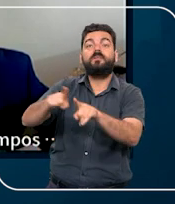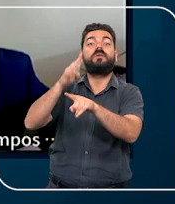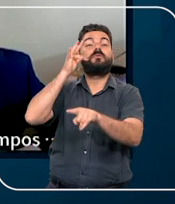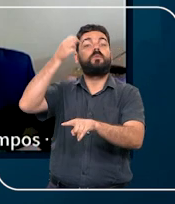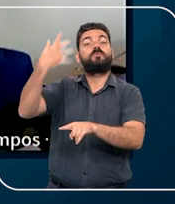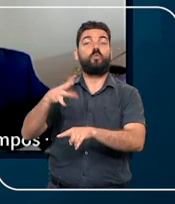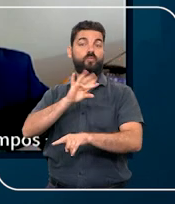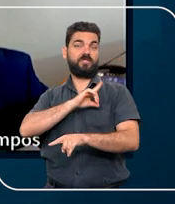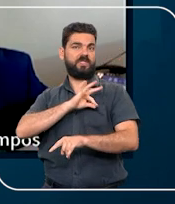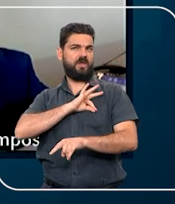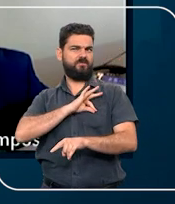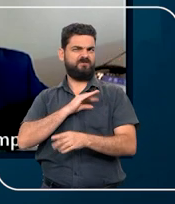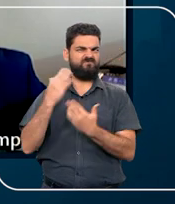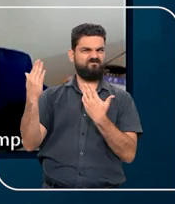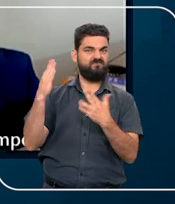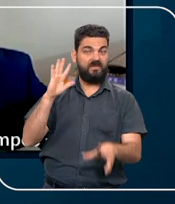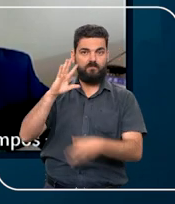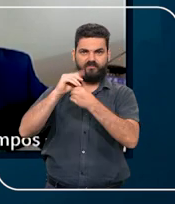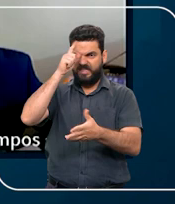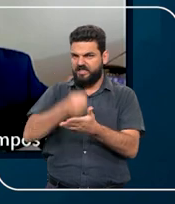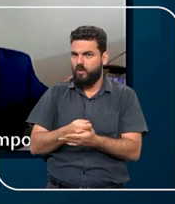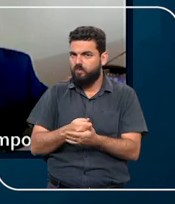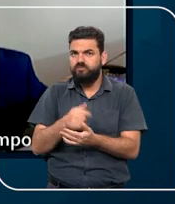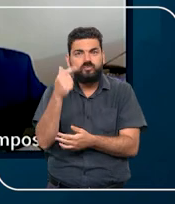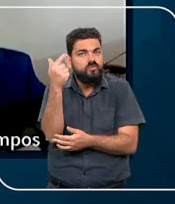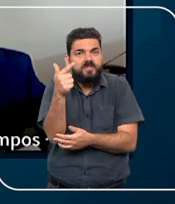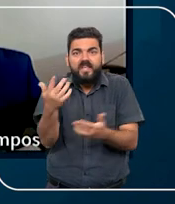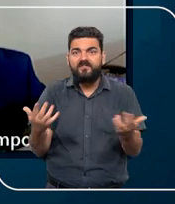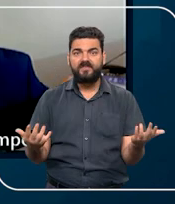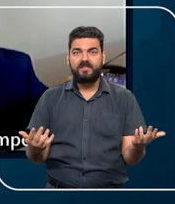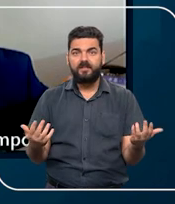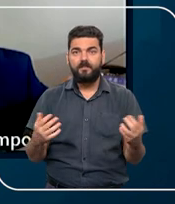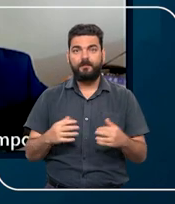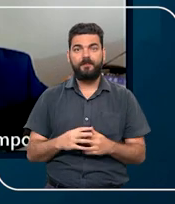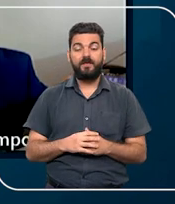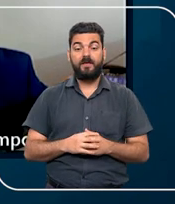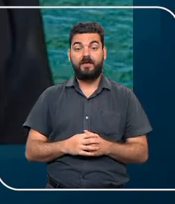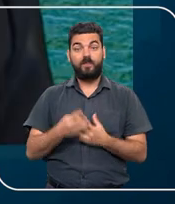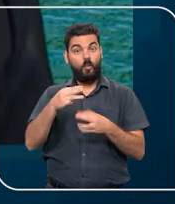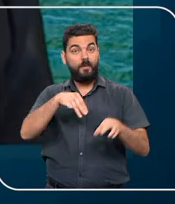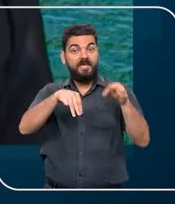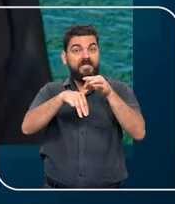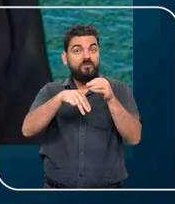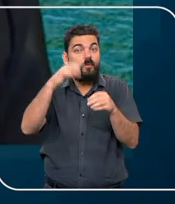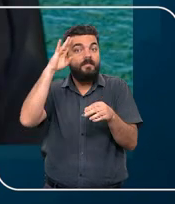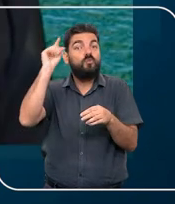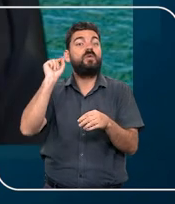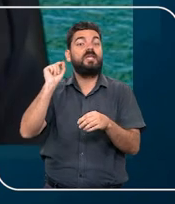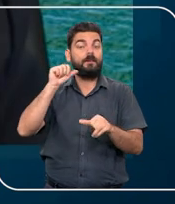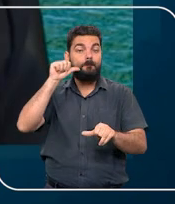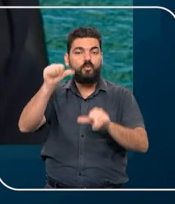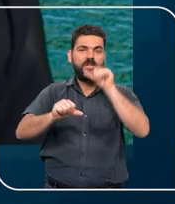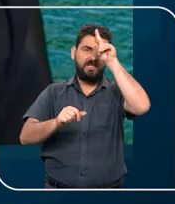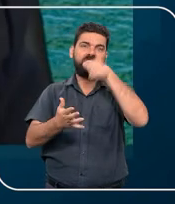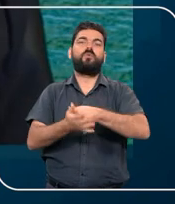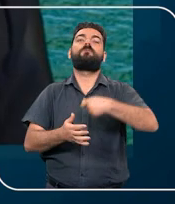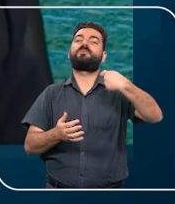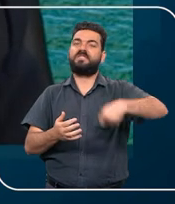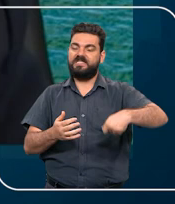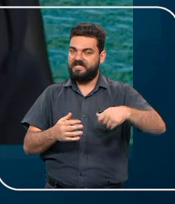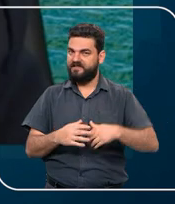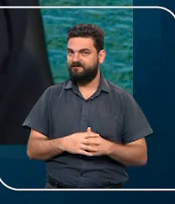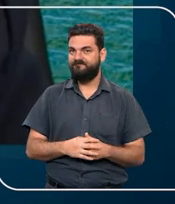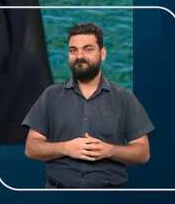local e o depoimento do policial não foram mencionados na decisão que absolveu os Réus o ministro entendeu que a a reforma da